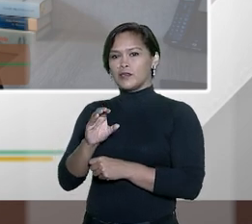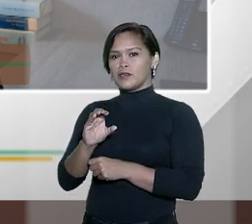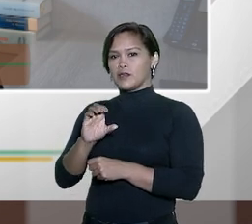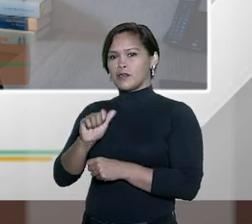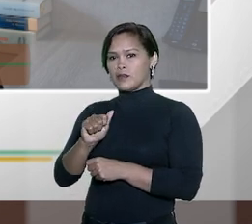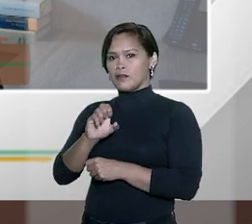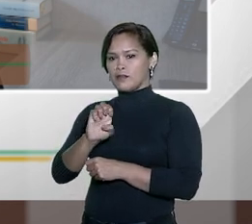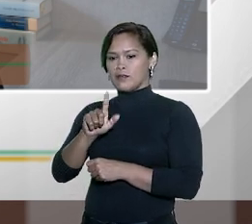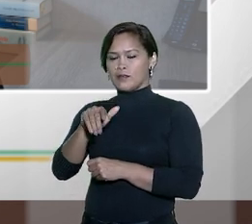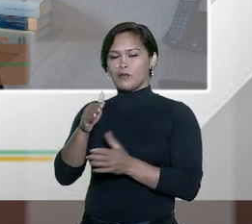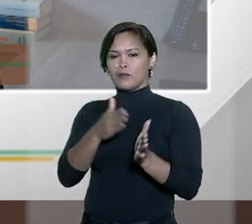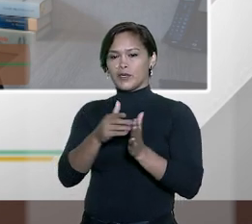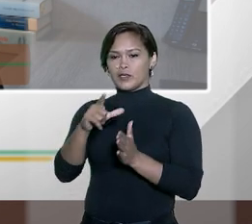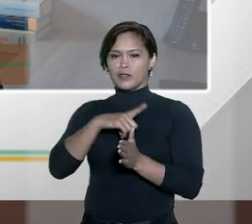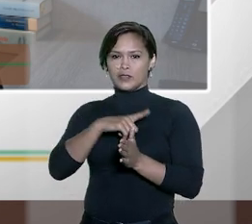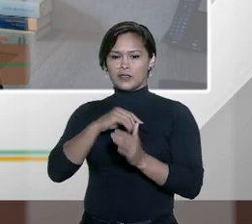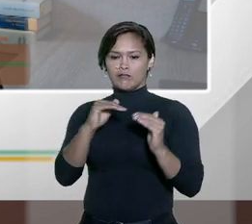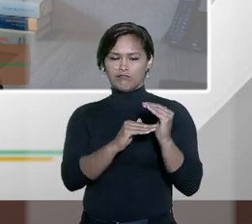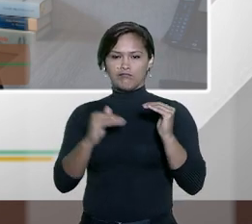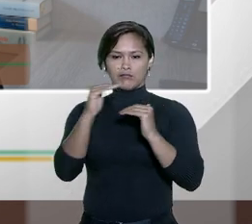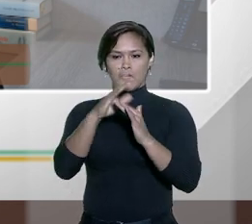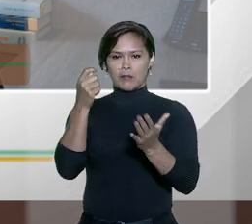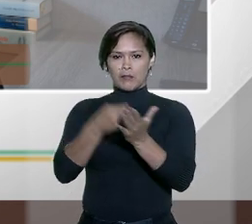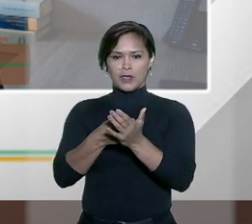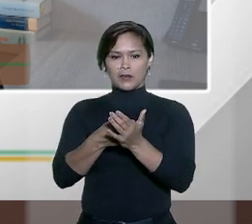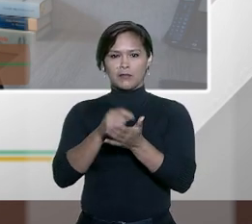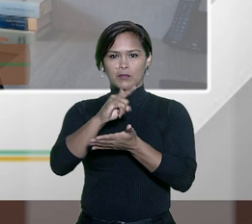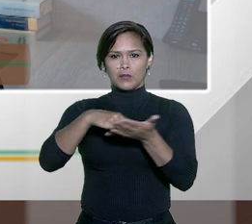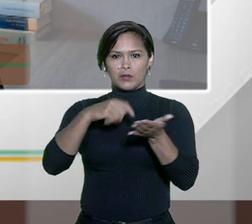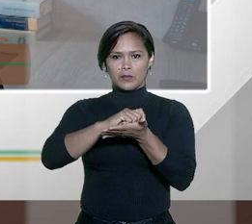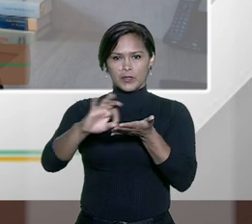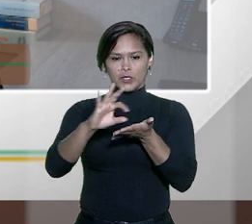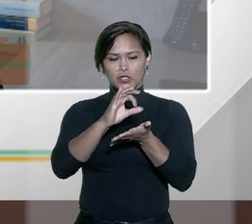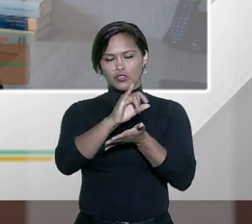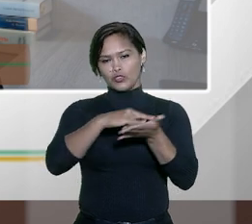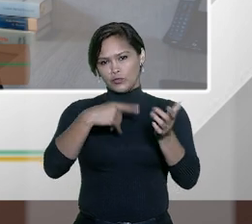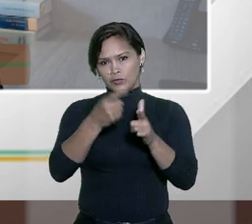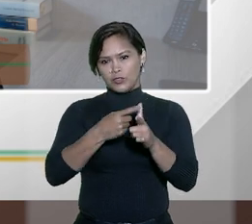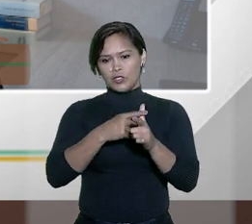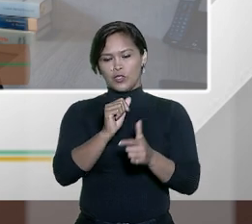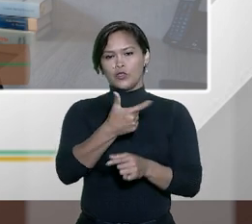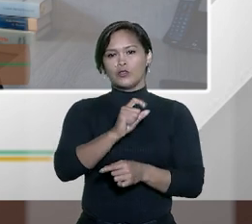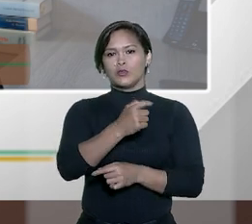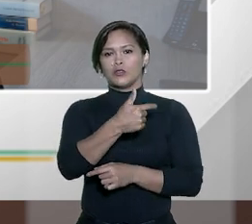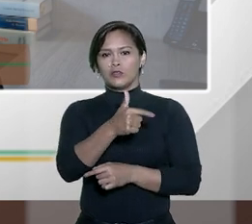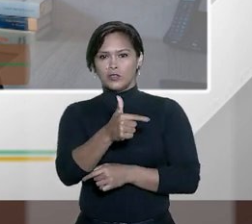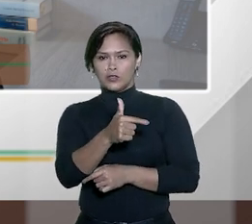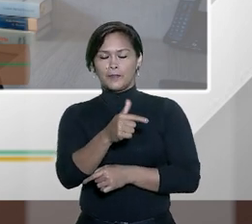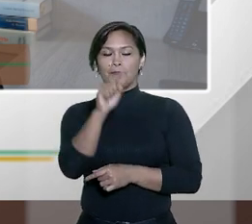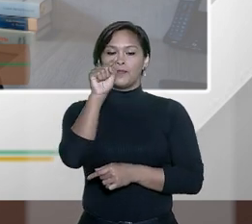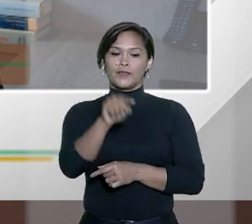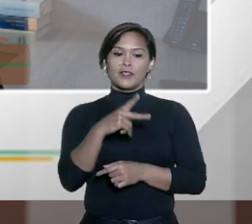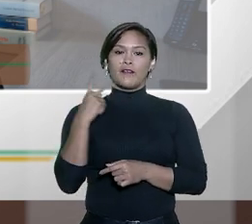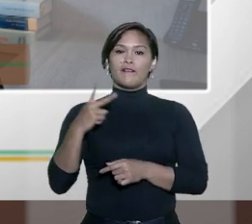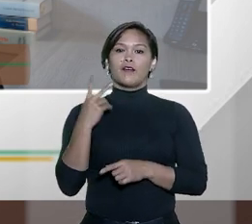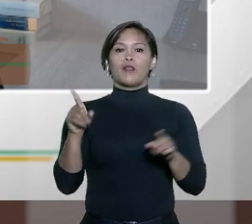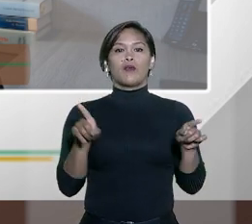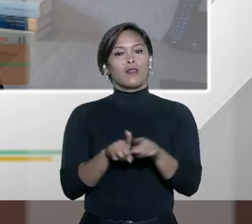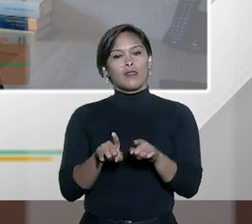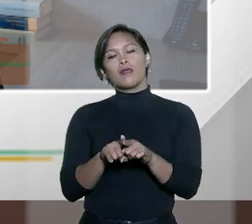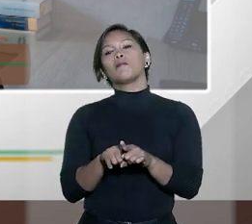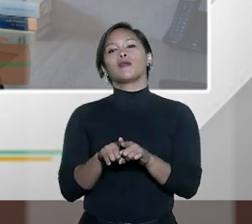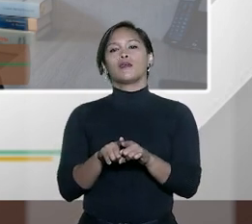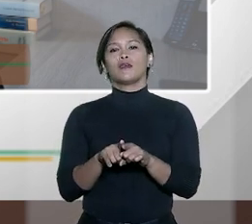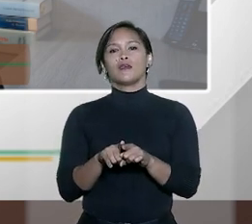período, então você tem esse teto limite para pagamento de precatórios a partir de 2022. Deste valor também tem que